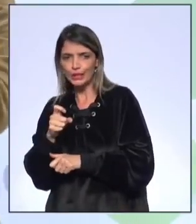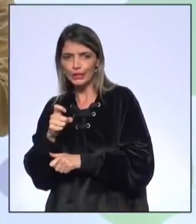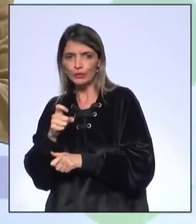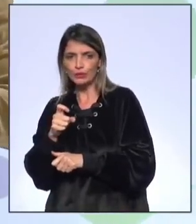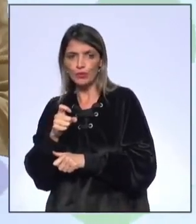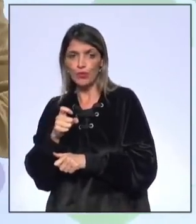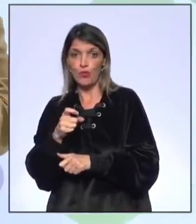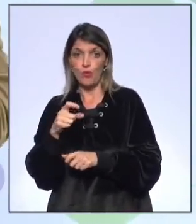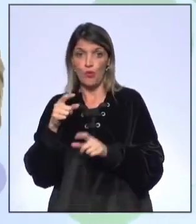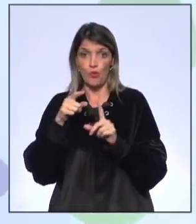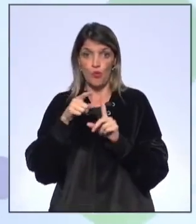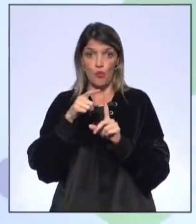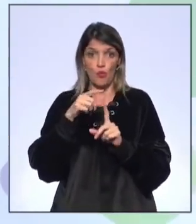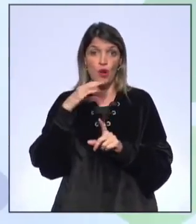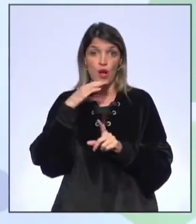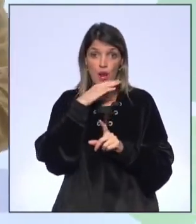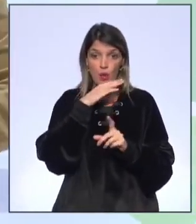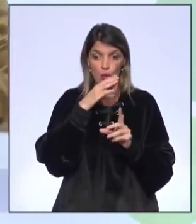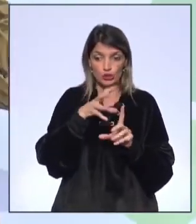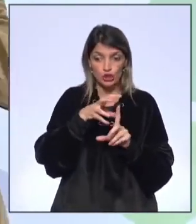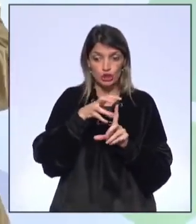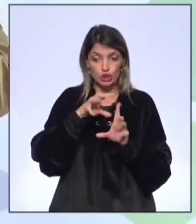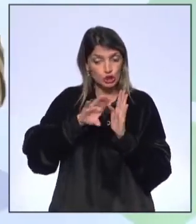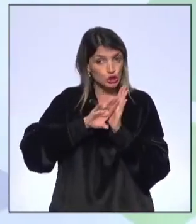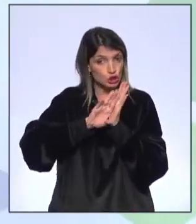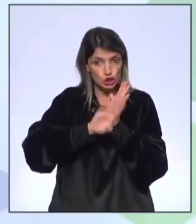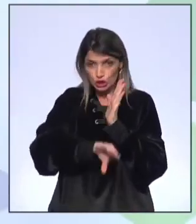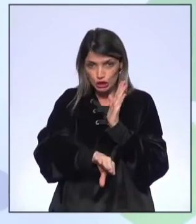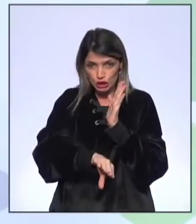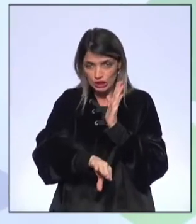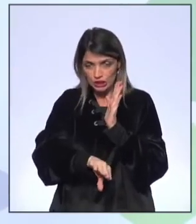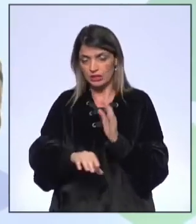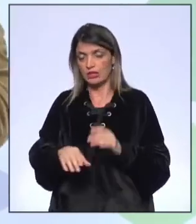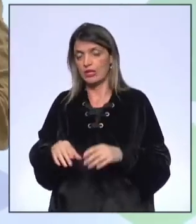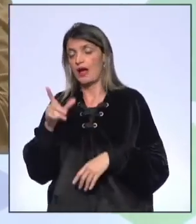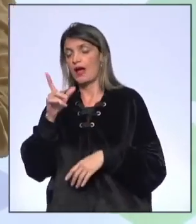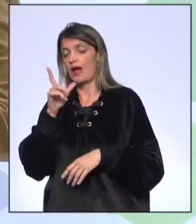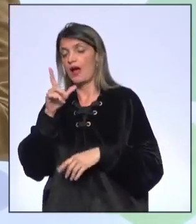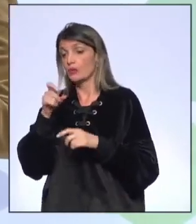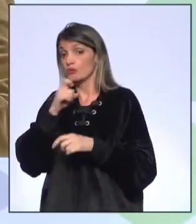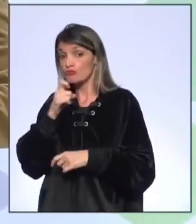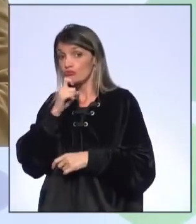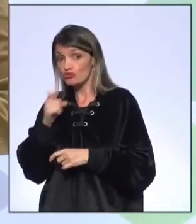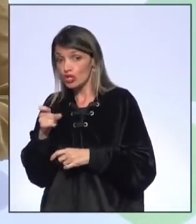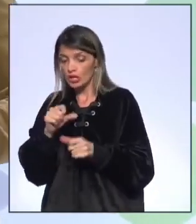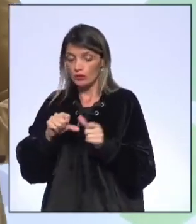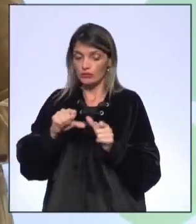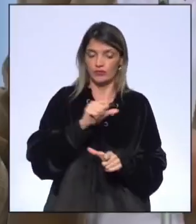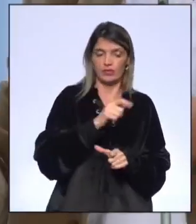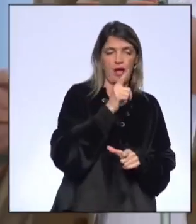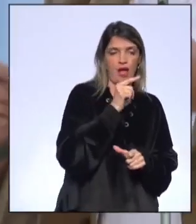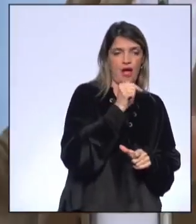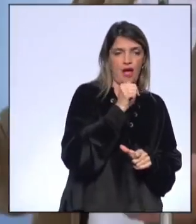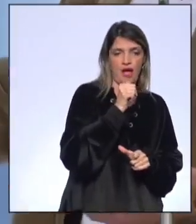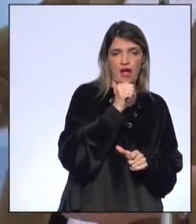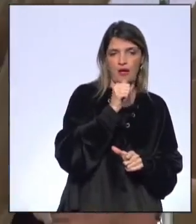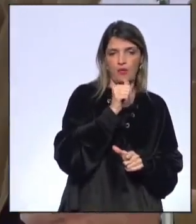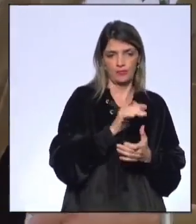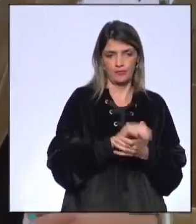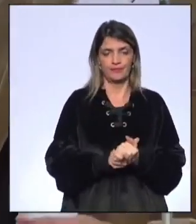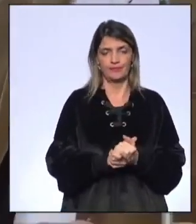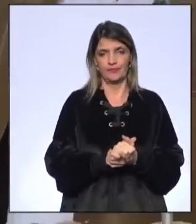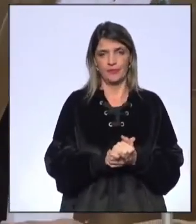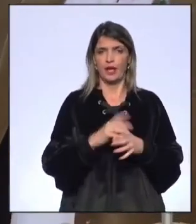né? Da água via gelo, né? Quando você fornece calor para o gelo, ela vira água, certo? Então você pode usar a equação para você transformar, para você